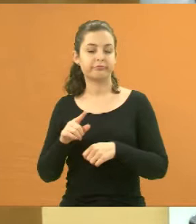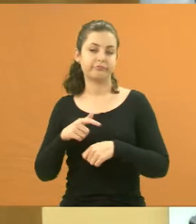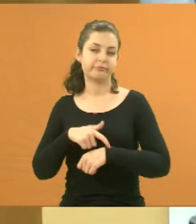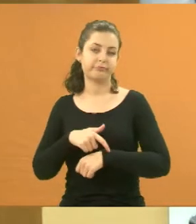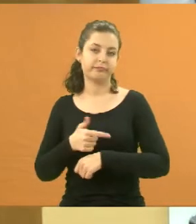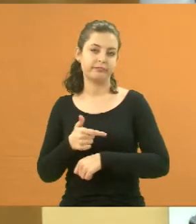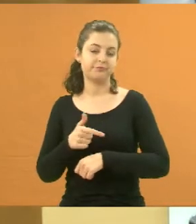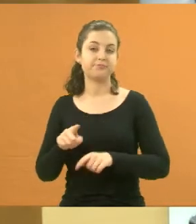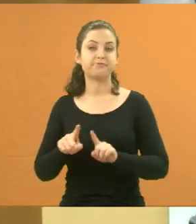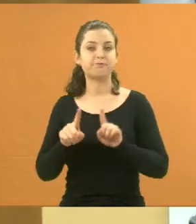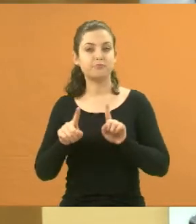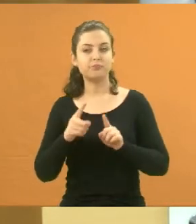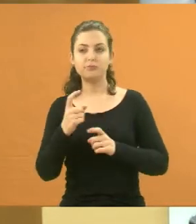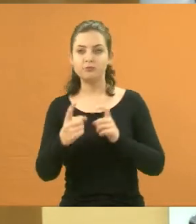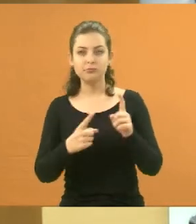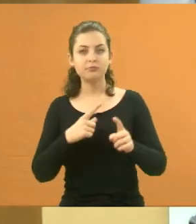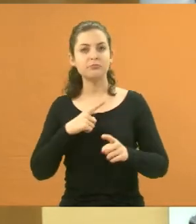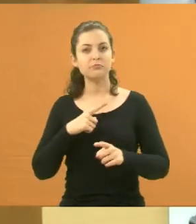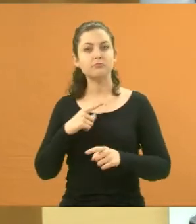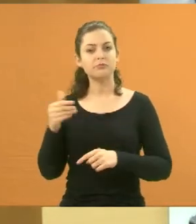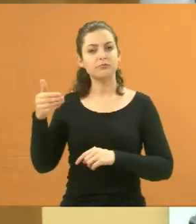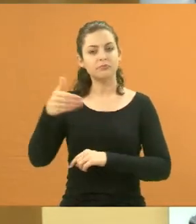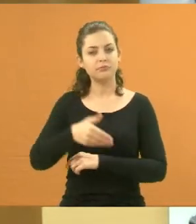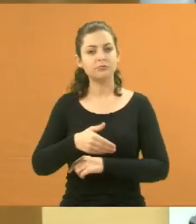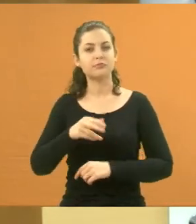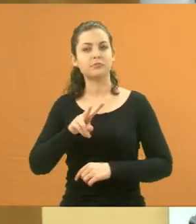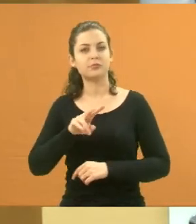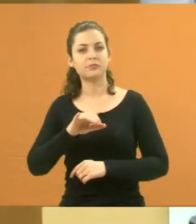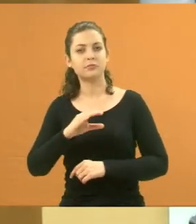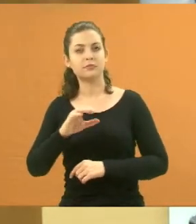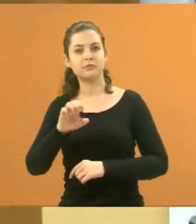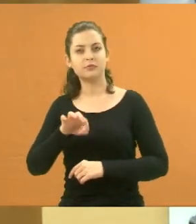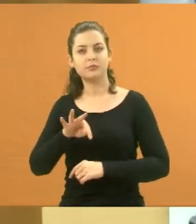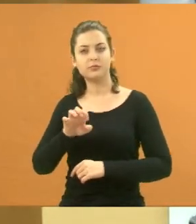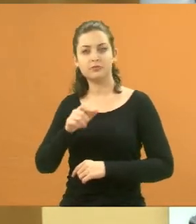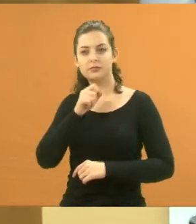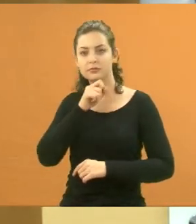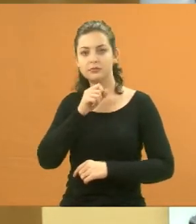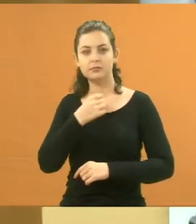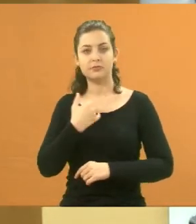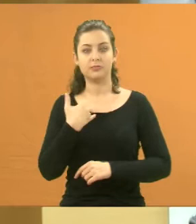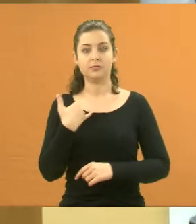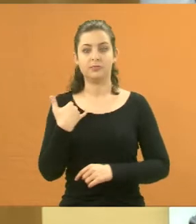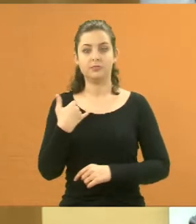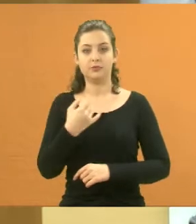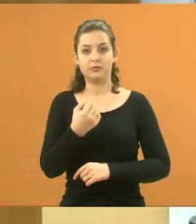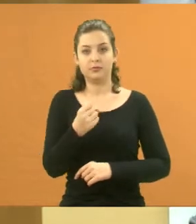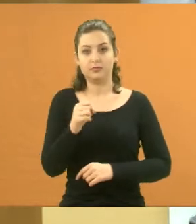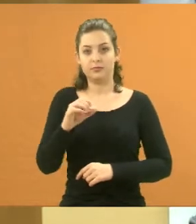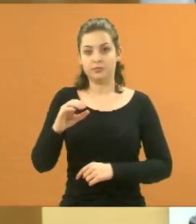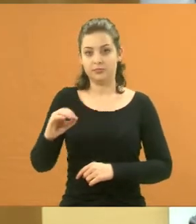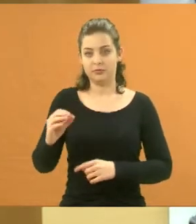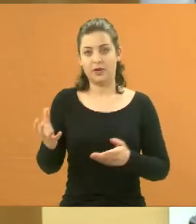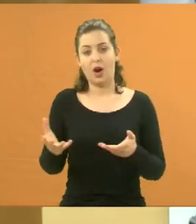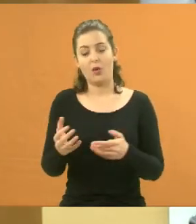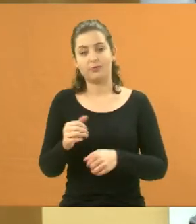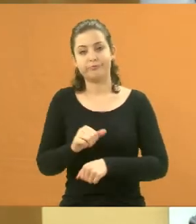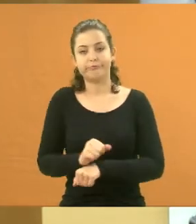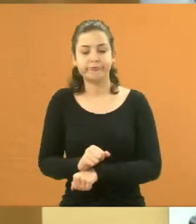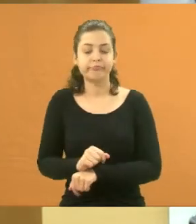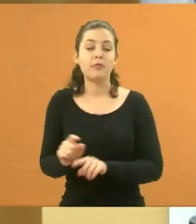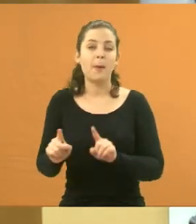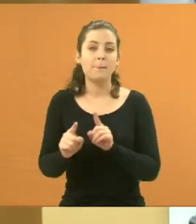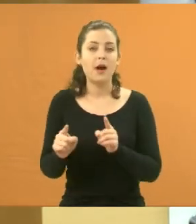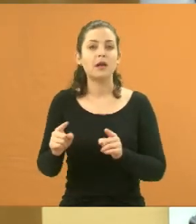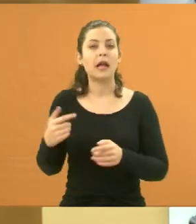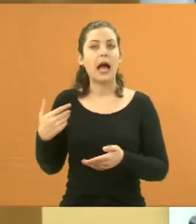tempo. E quem tem limpado, para mim, é o seu Vicente, um senhor de 80 anos, agora ele não consegue mais, mas